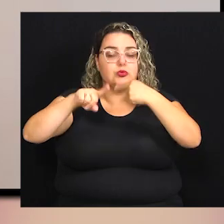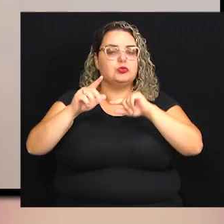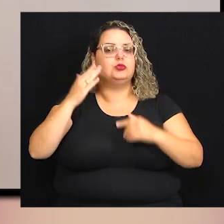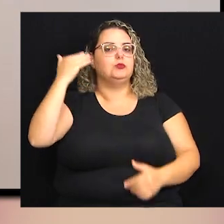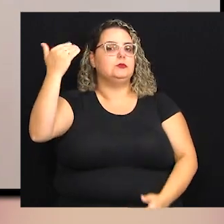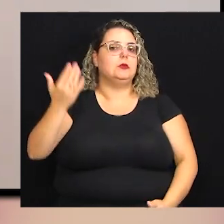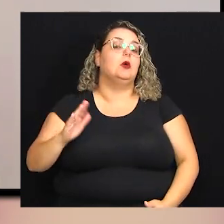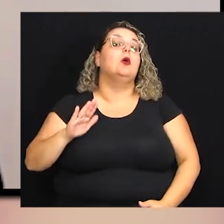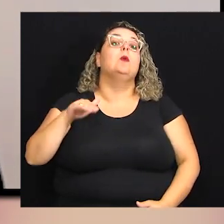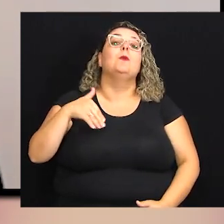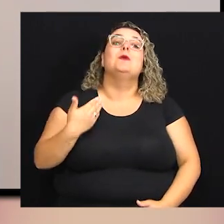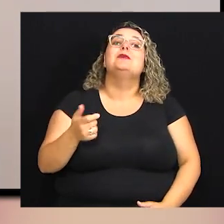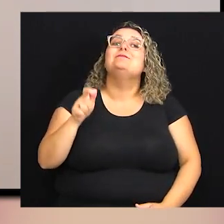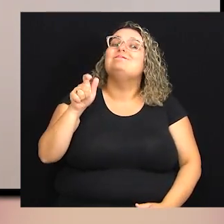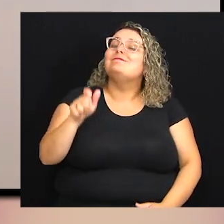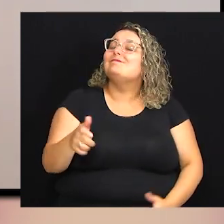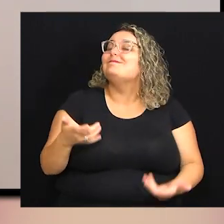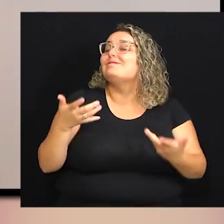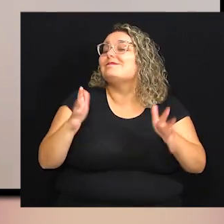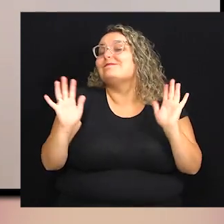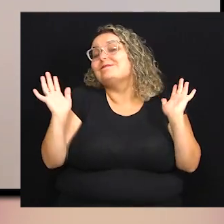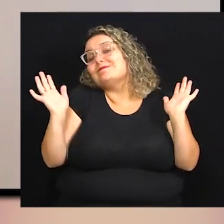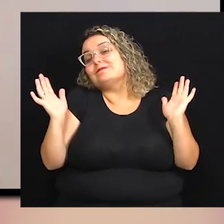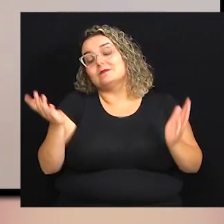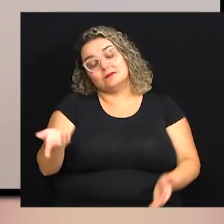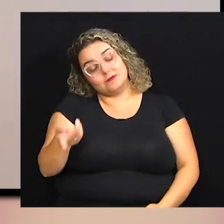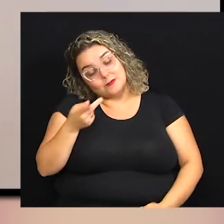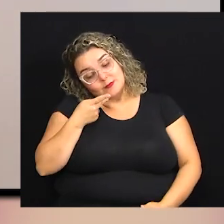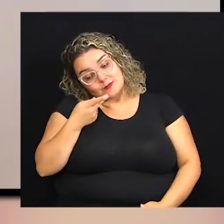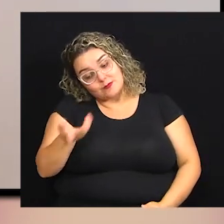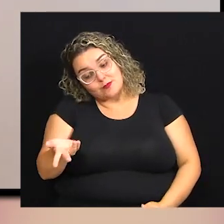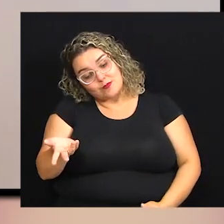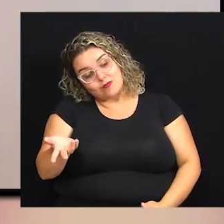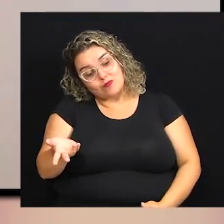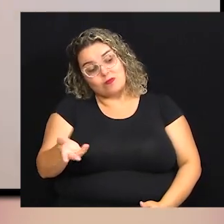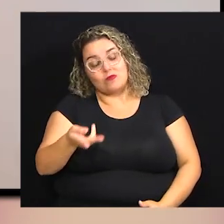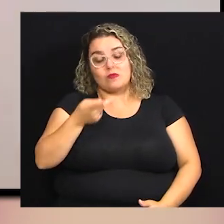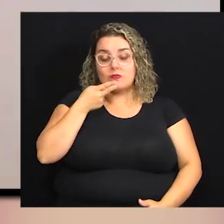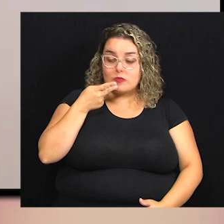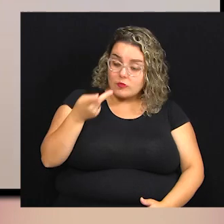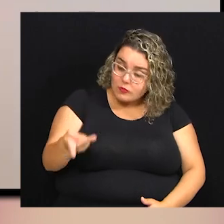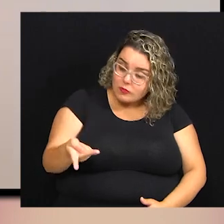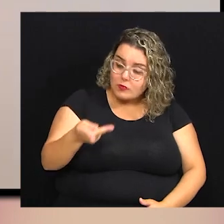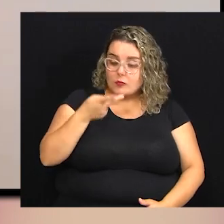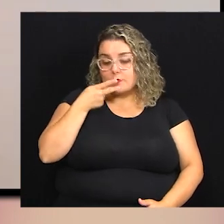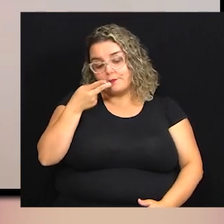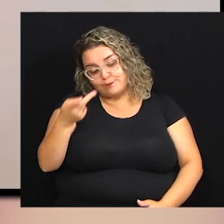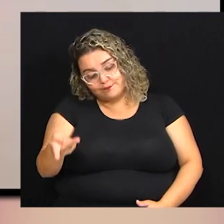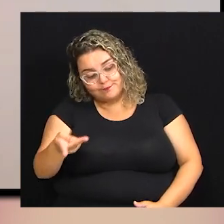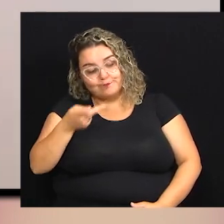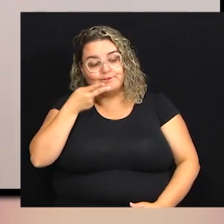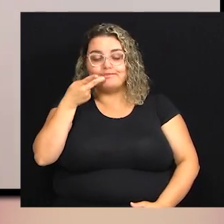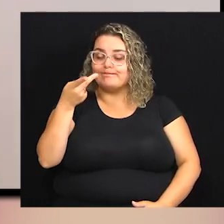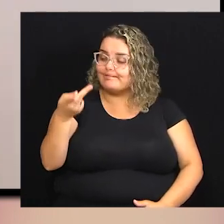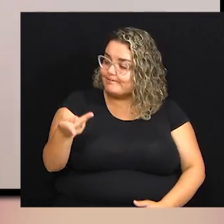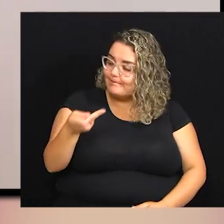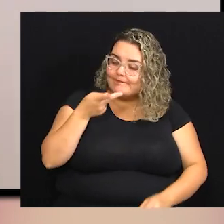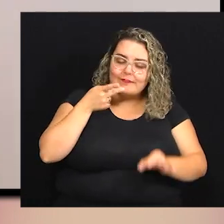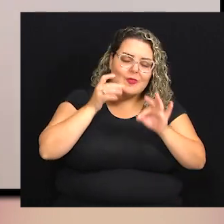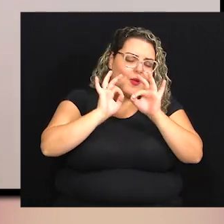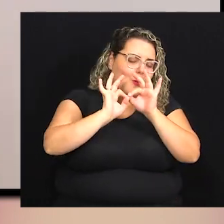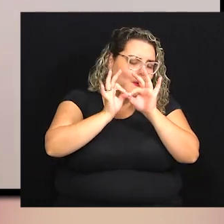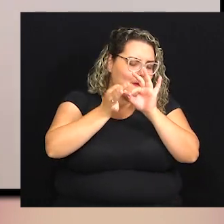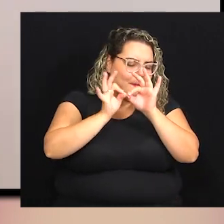sucesso. Então, quando ele não está, a gente fala. A gente fala e fala muito.